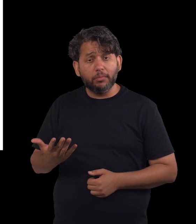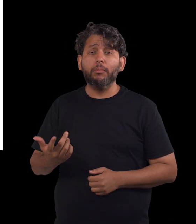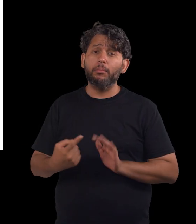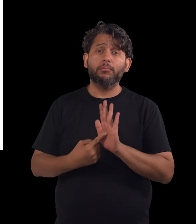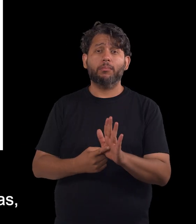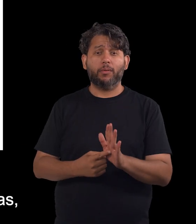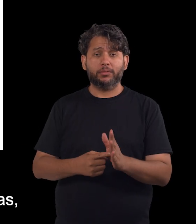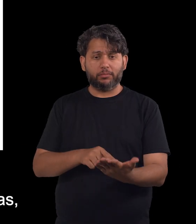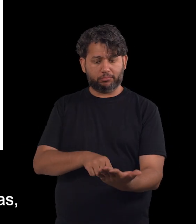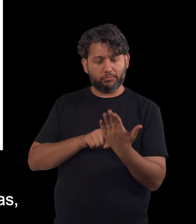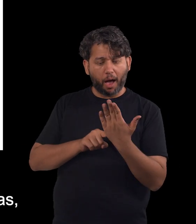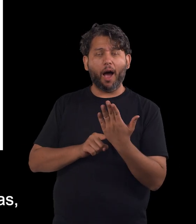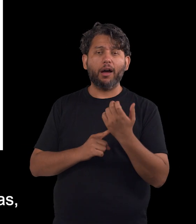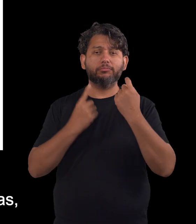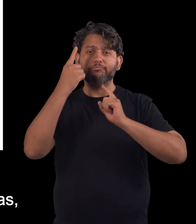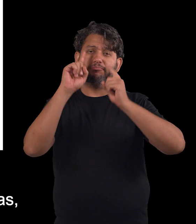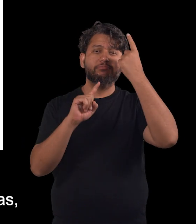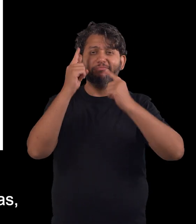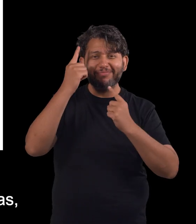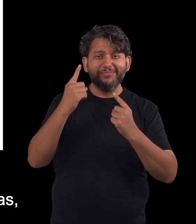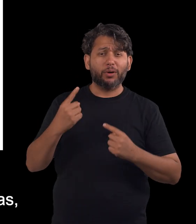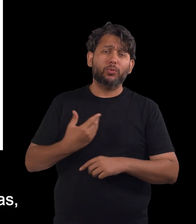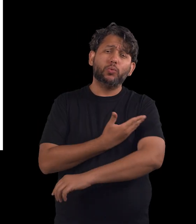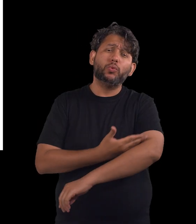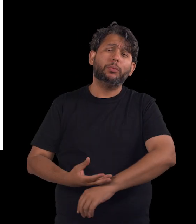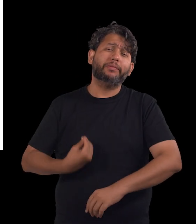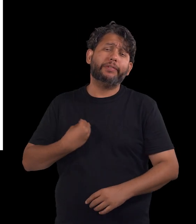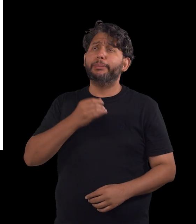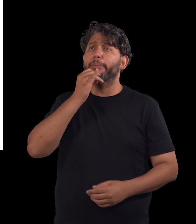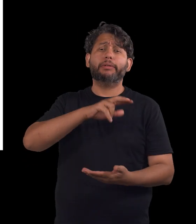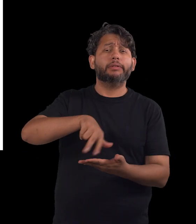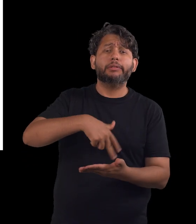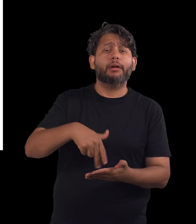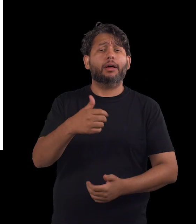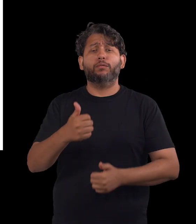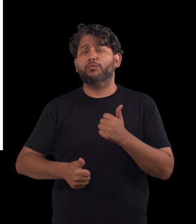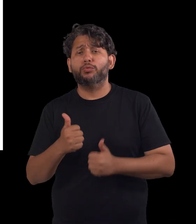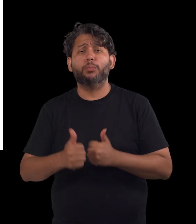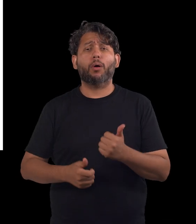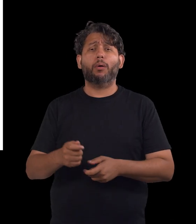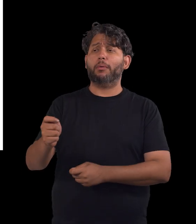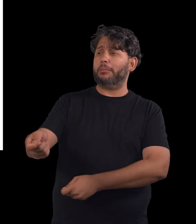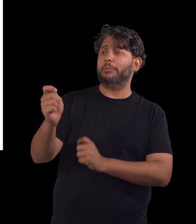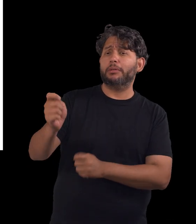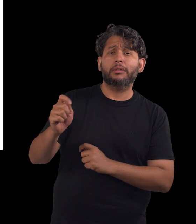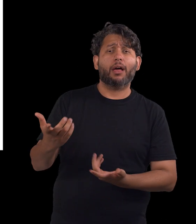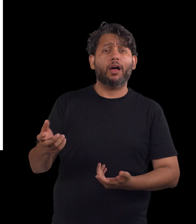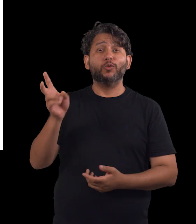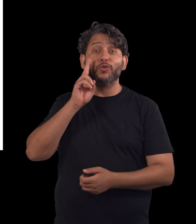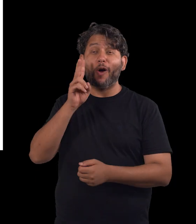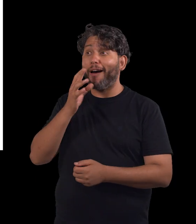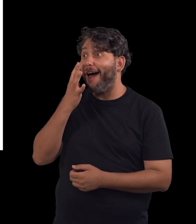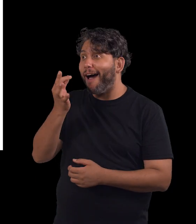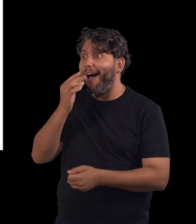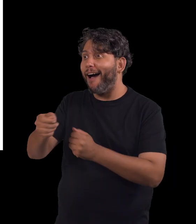de mímica, que reúne ilustrações de ações cotidianas como dançar, jogar futebol, pescar,